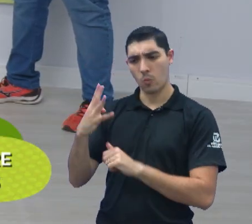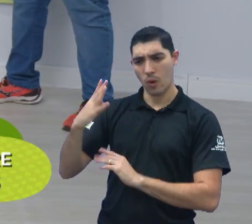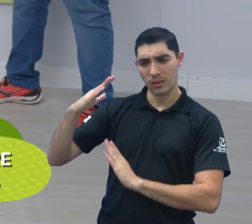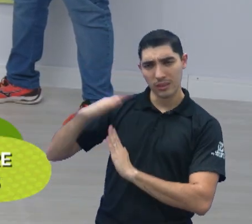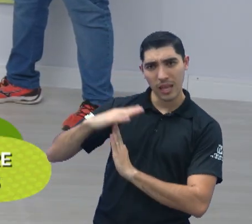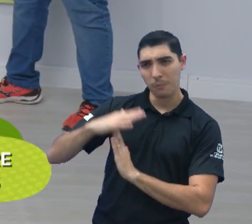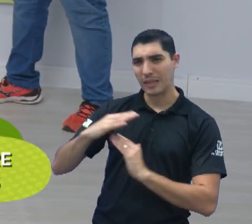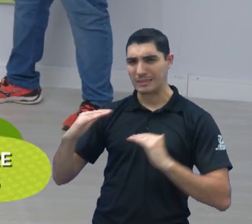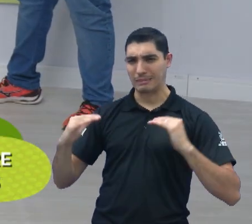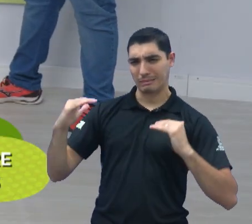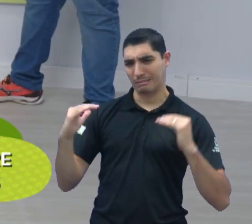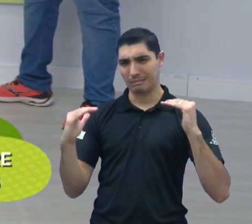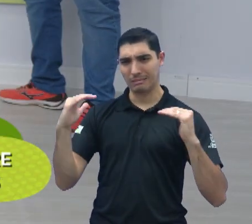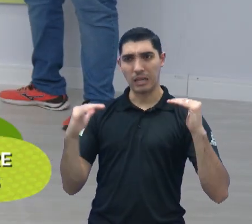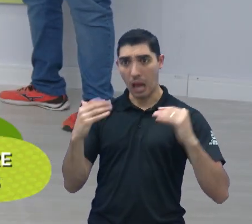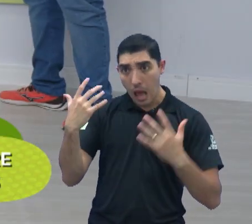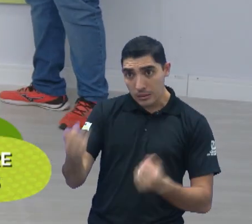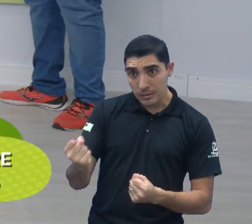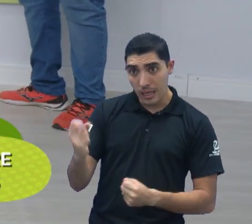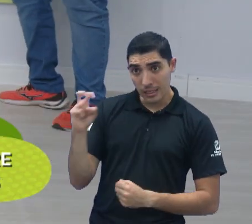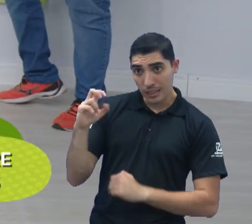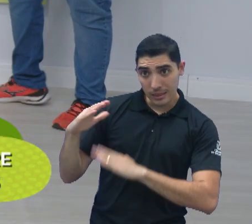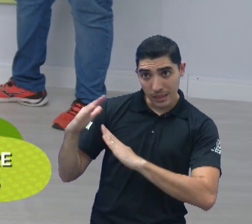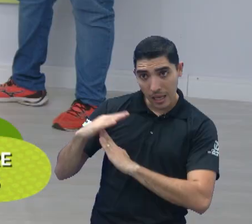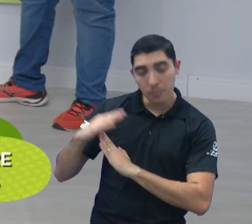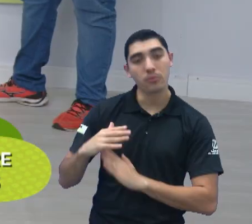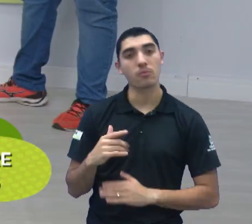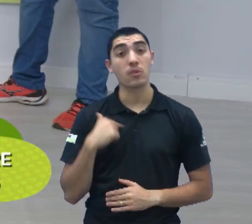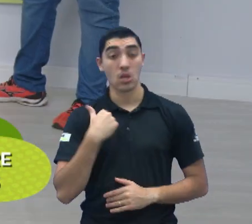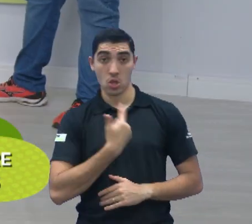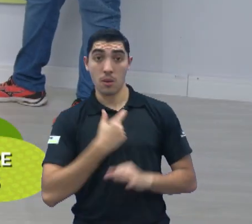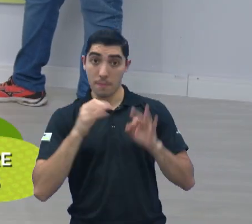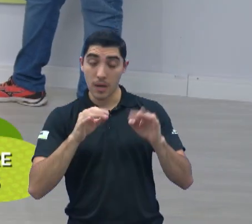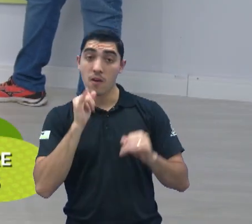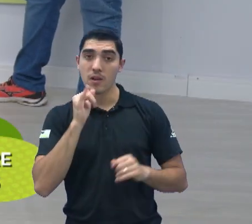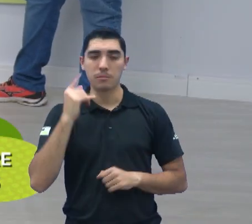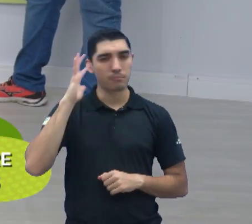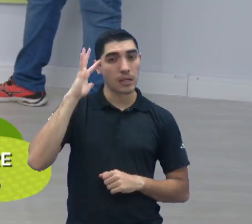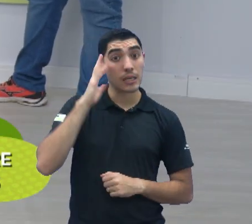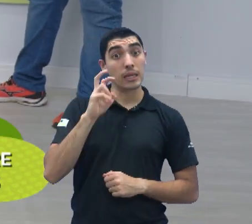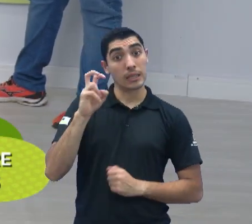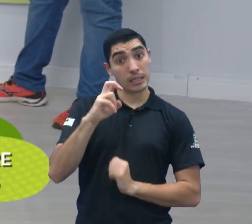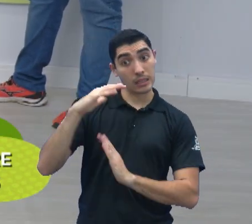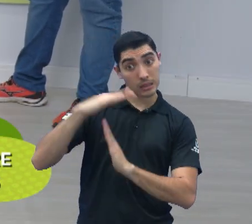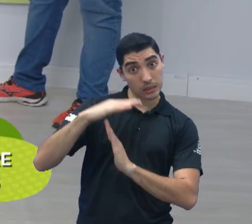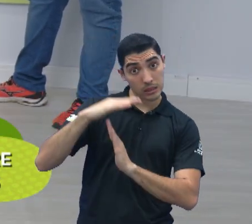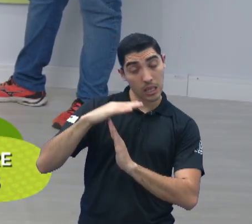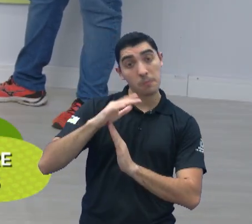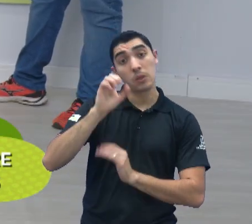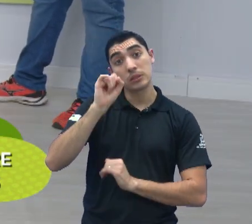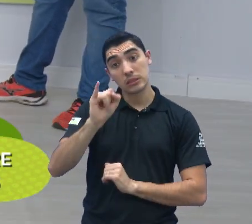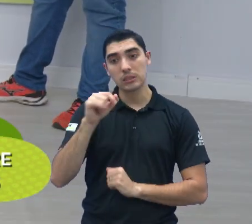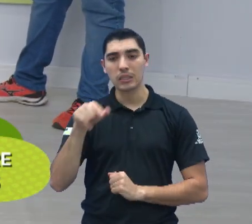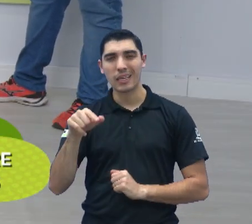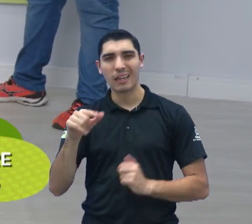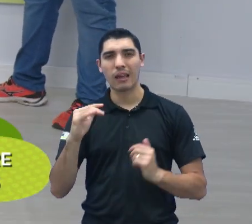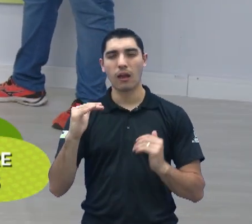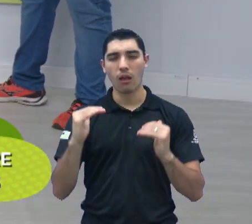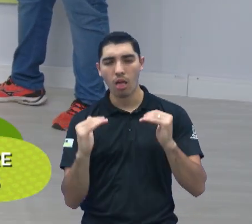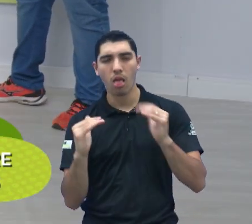pau lá, vocês resolveram fazer um quinto. Não, na verdade nós íamos fazer um quinto set se o jogo não fosse tão arrastado, né? Não demorasse parciais na